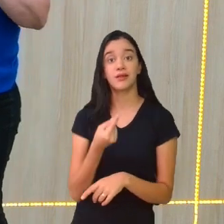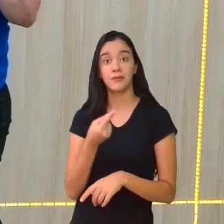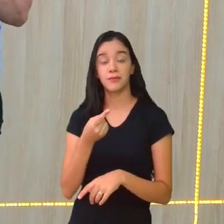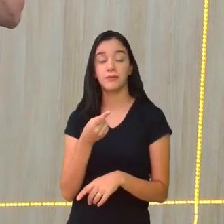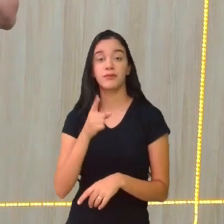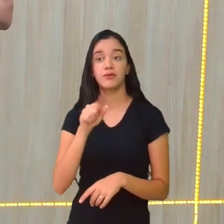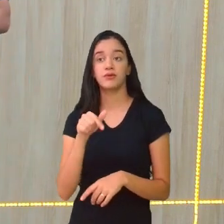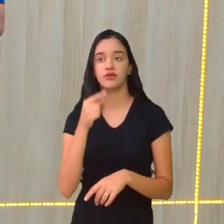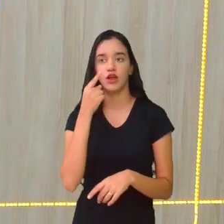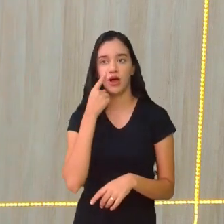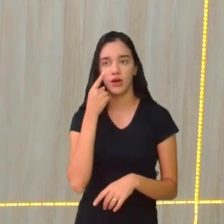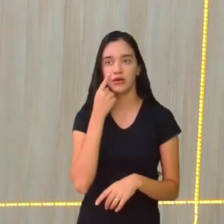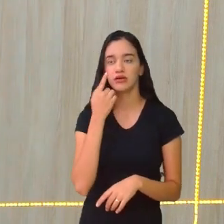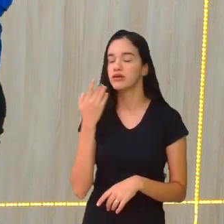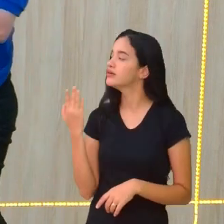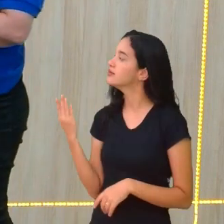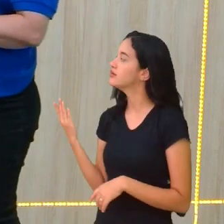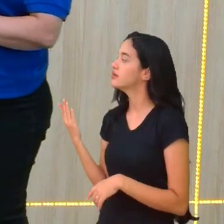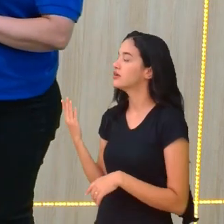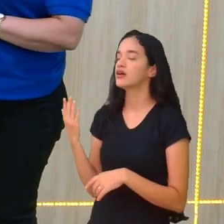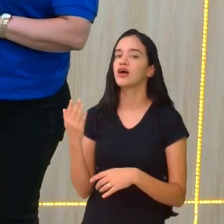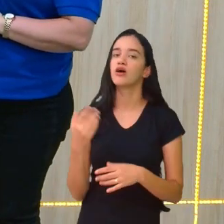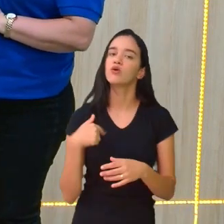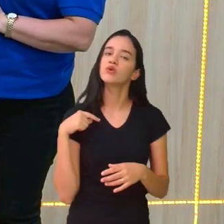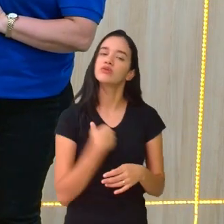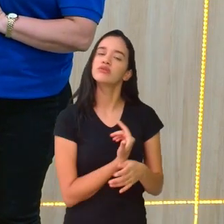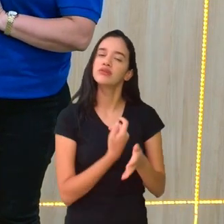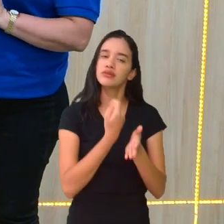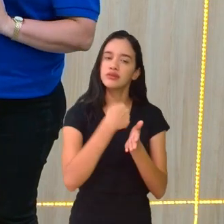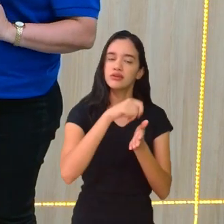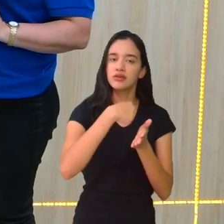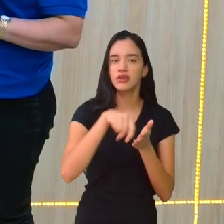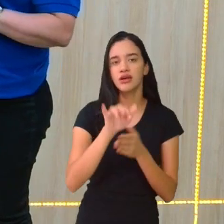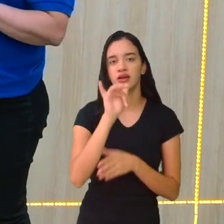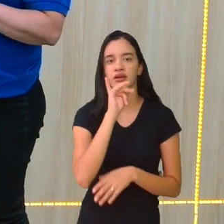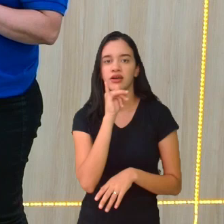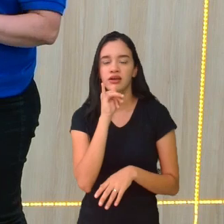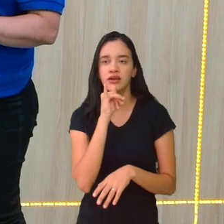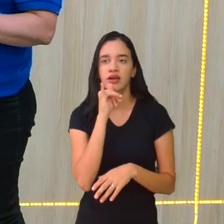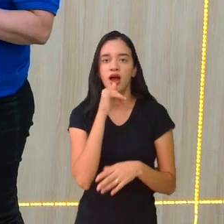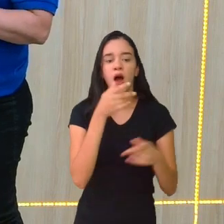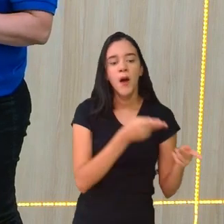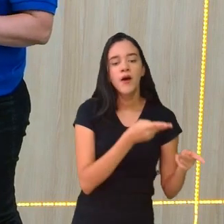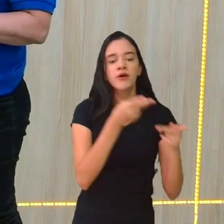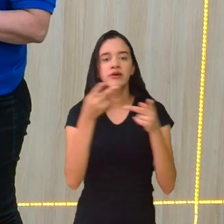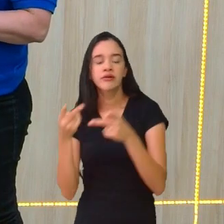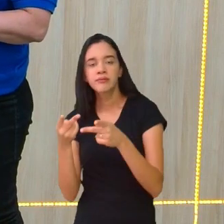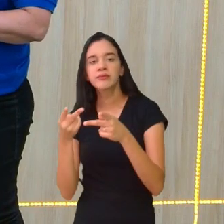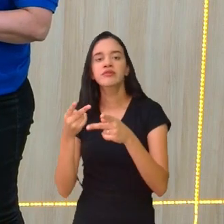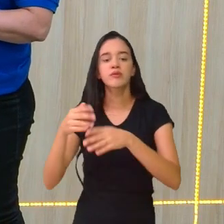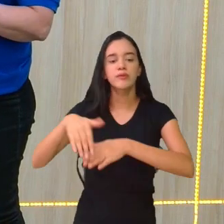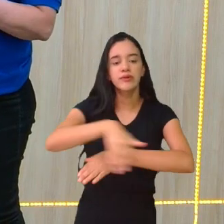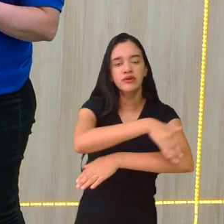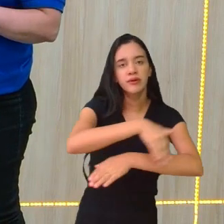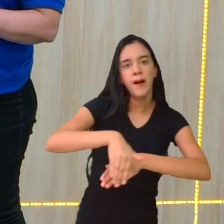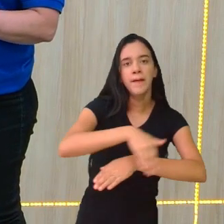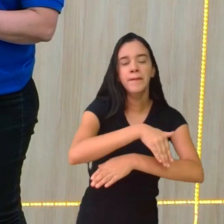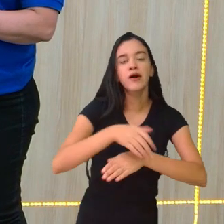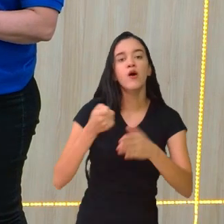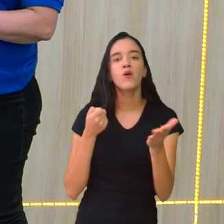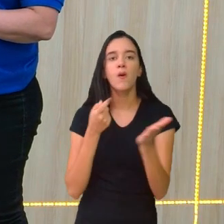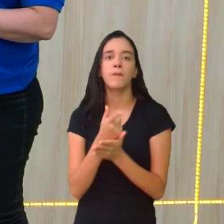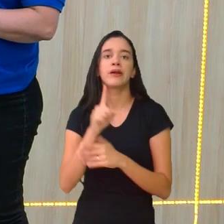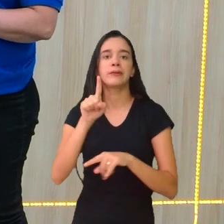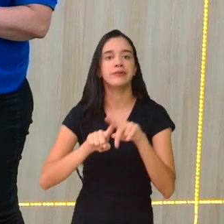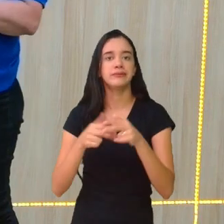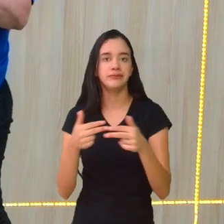uma abreviatura. Então quando estamos escrevendo, não é? Então, o exemplo aí, visitei a Avenida Paulista, comprei o material